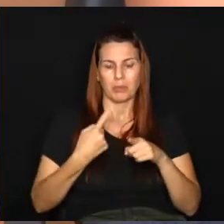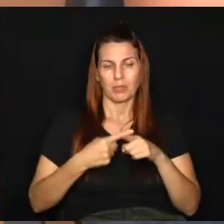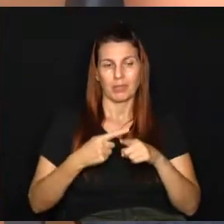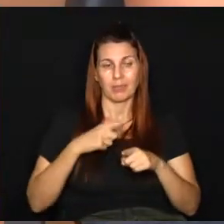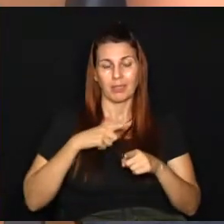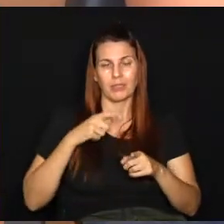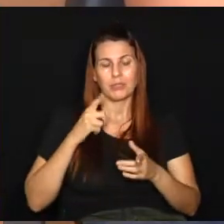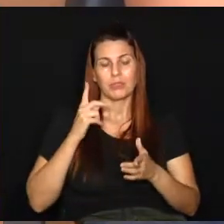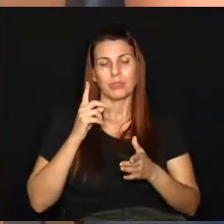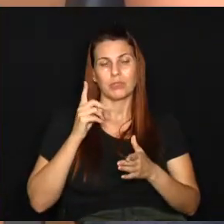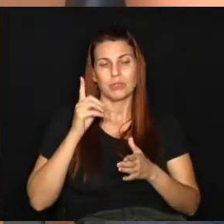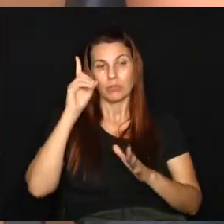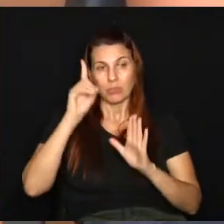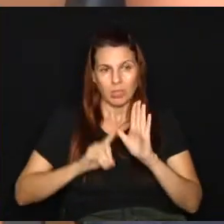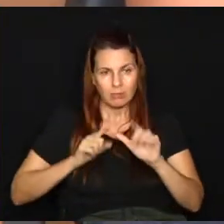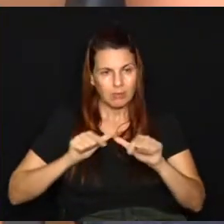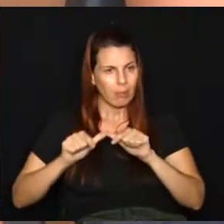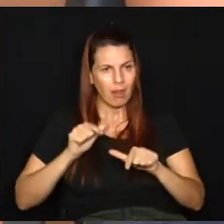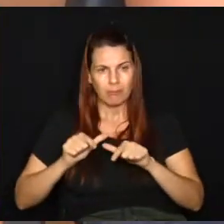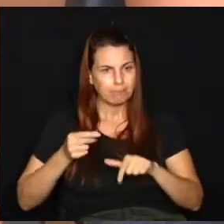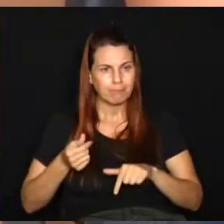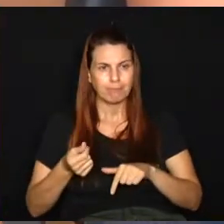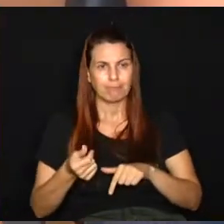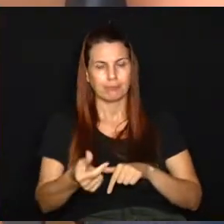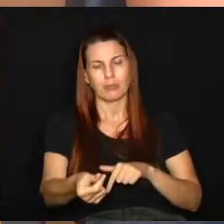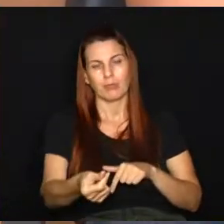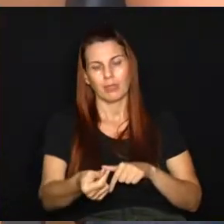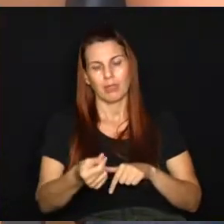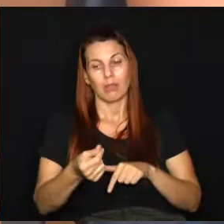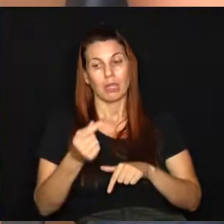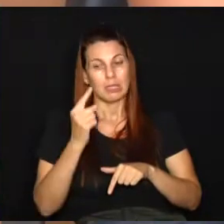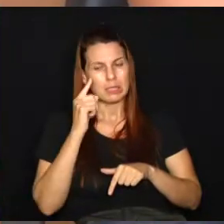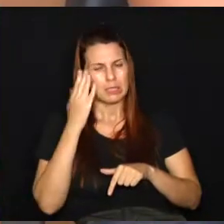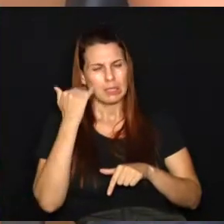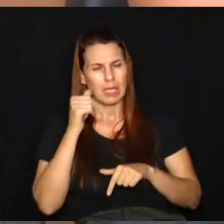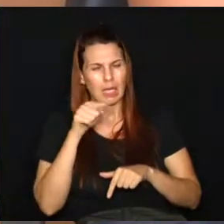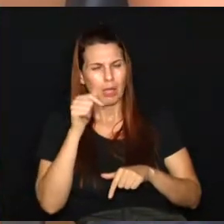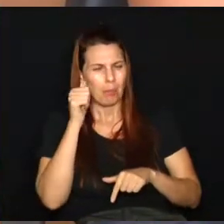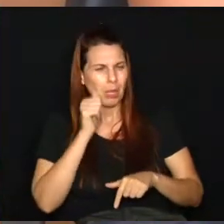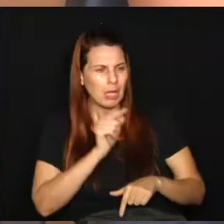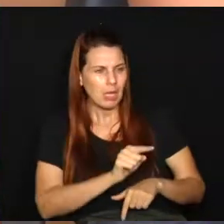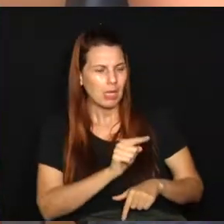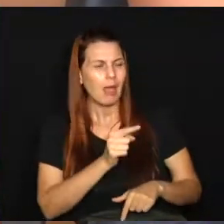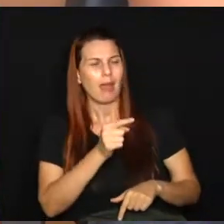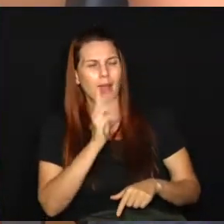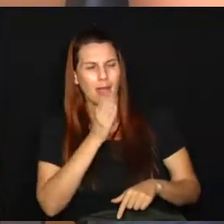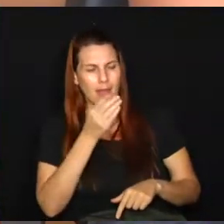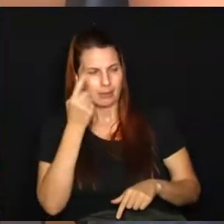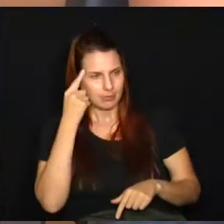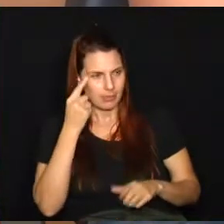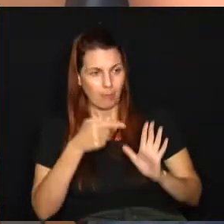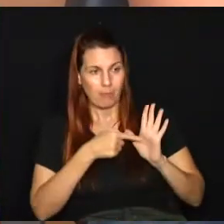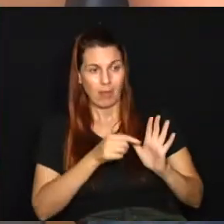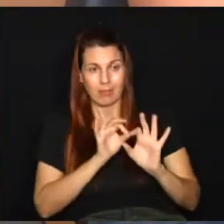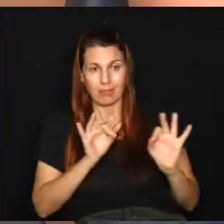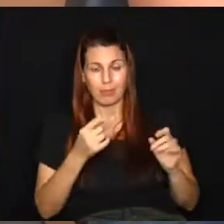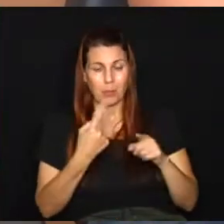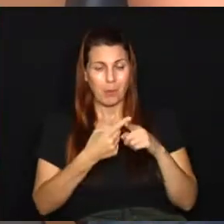e eles retaliam. Então, eles marcam aquela aluna e muitas vezes elas não se manifestam justamente por